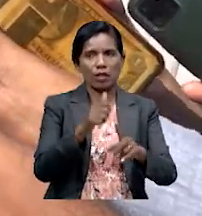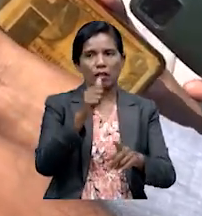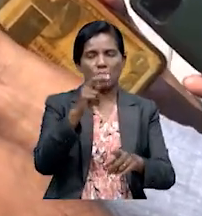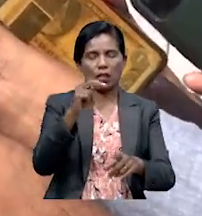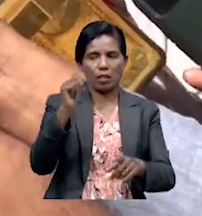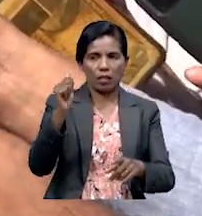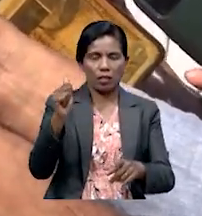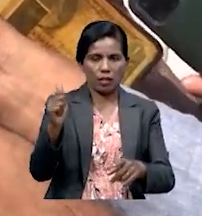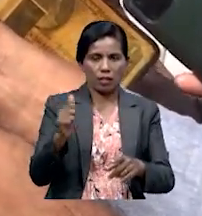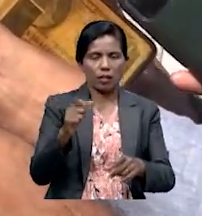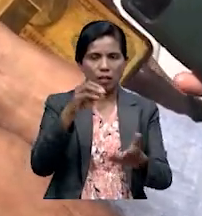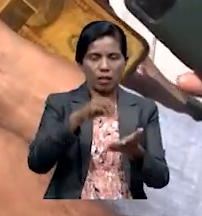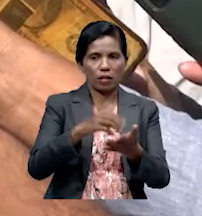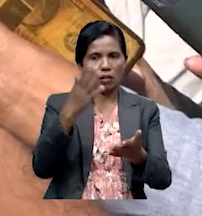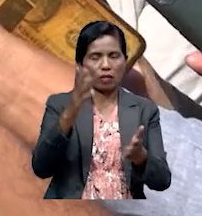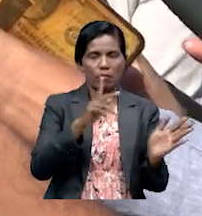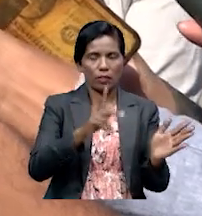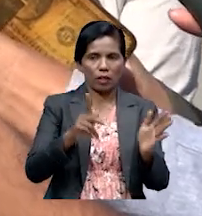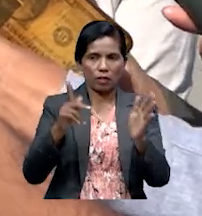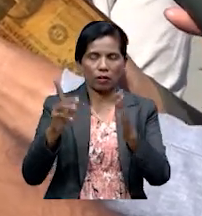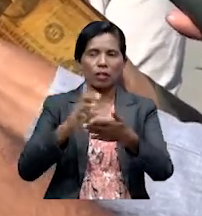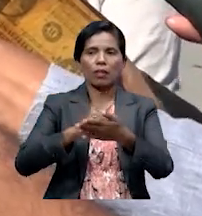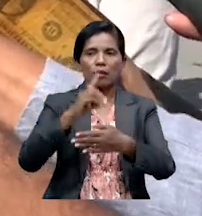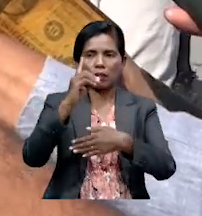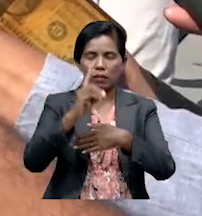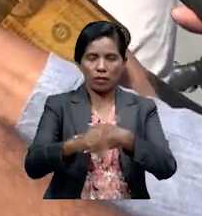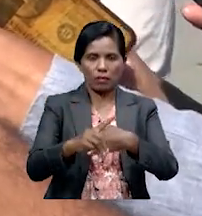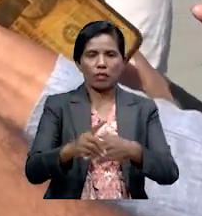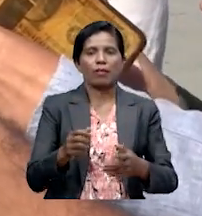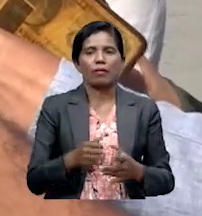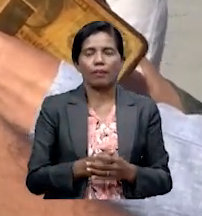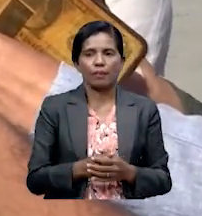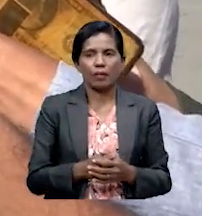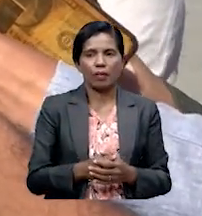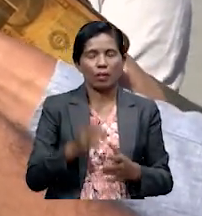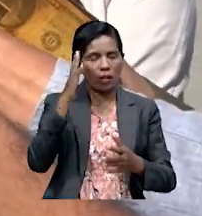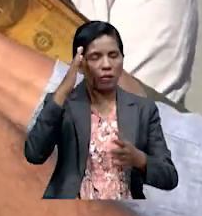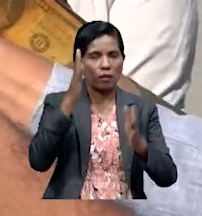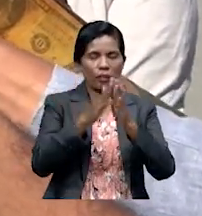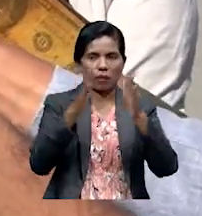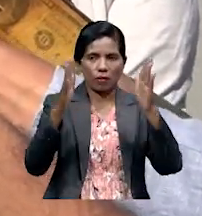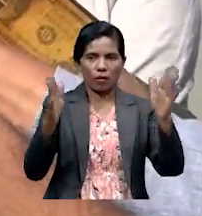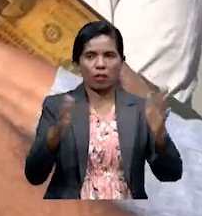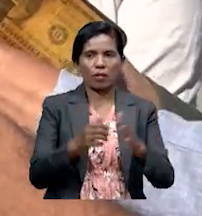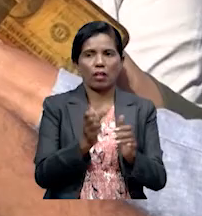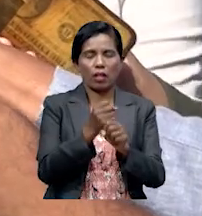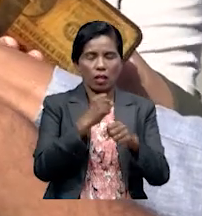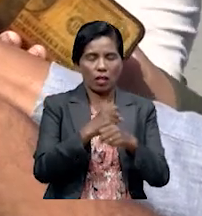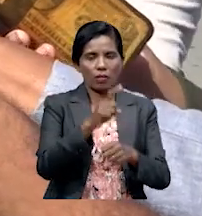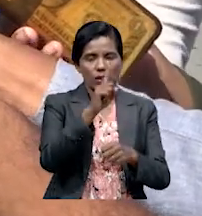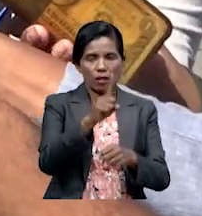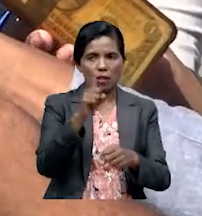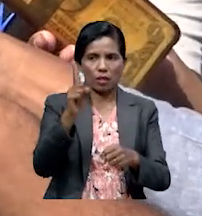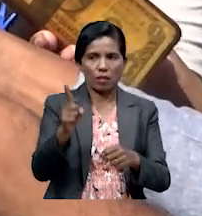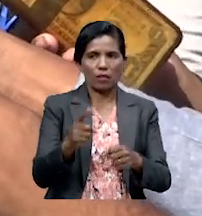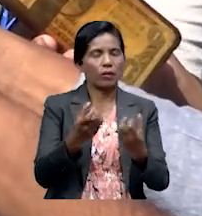badian. Plano integrado desenvolvimento né módulo. O hanoin bot mas o halu ida ba ida te tir mala